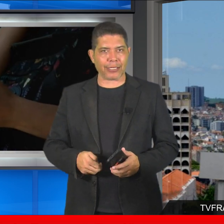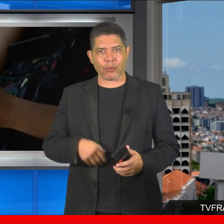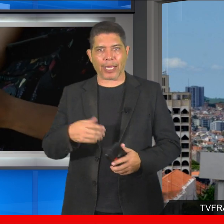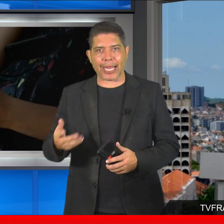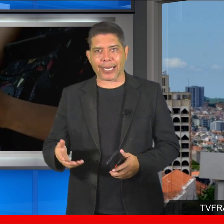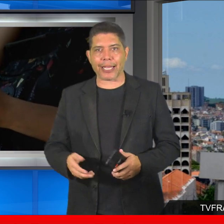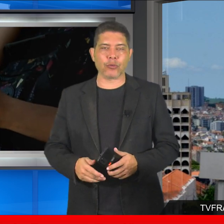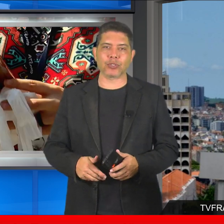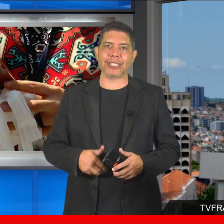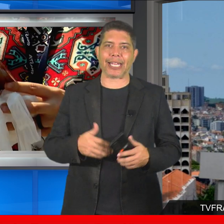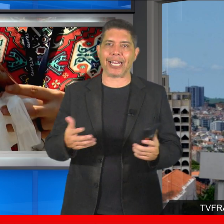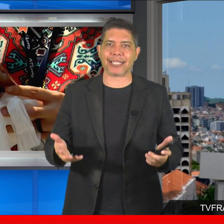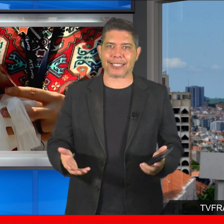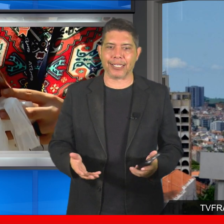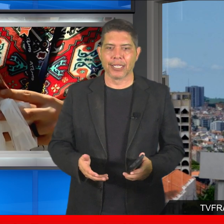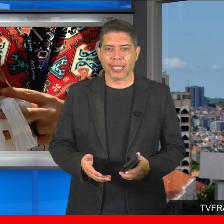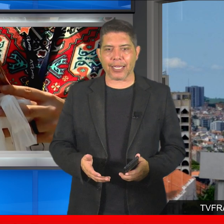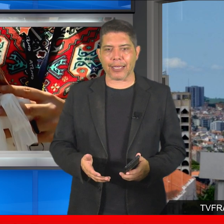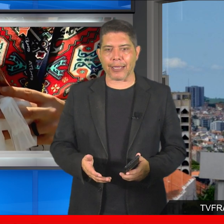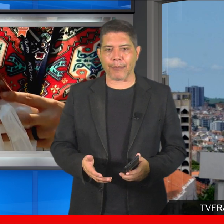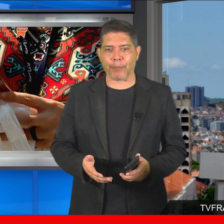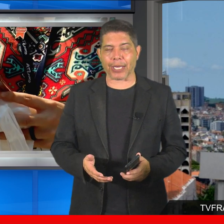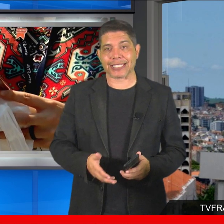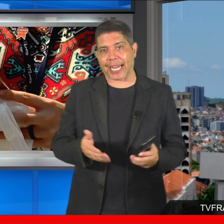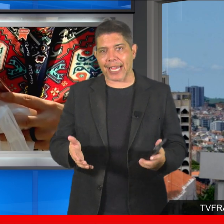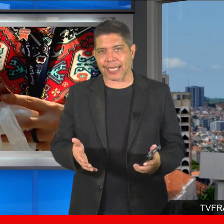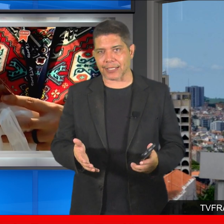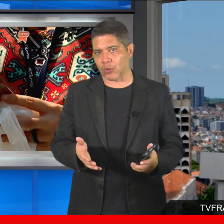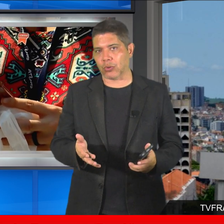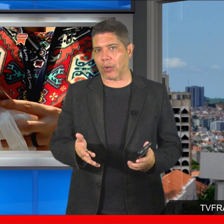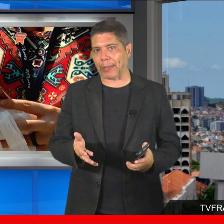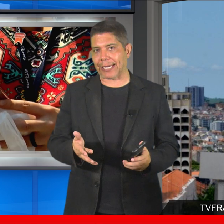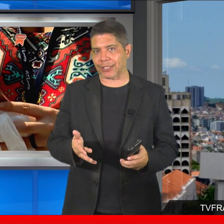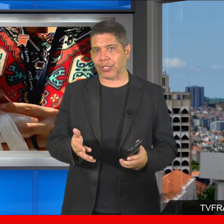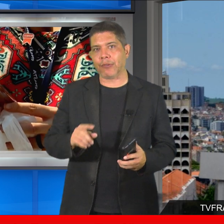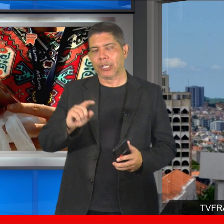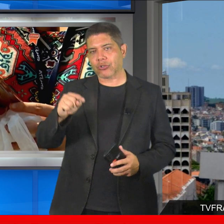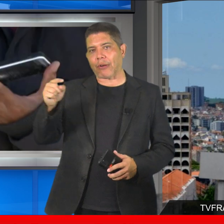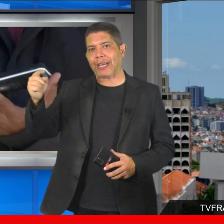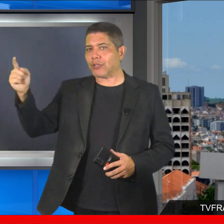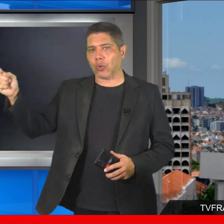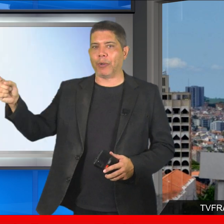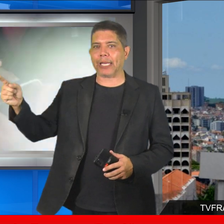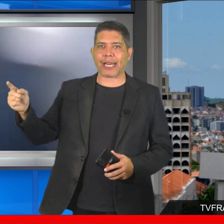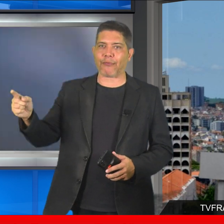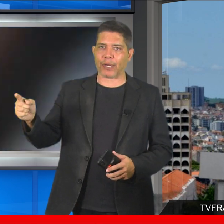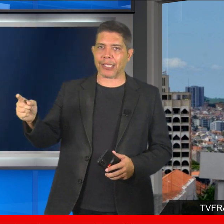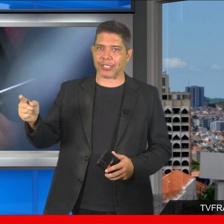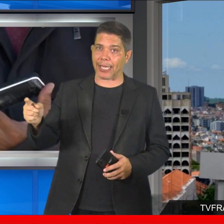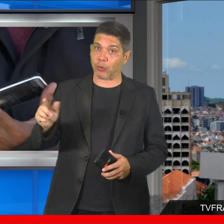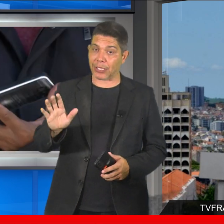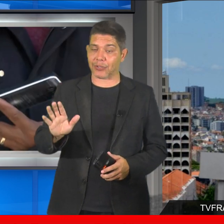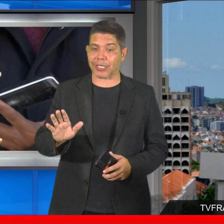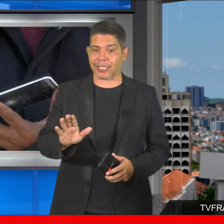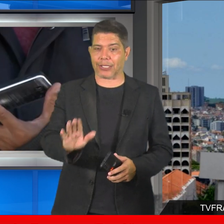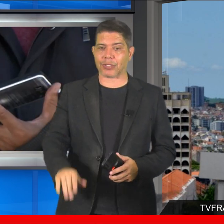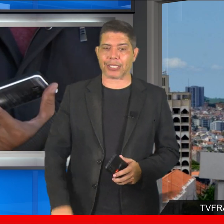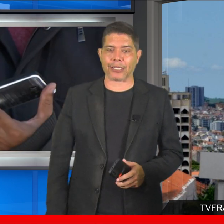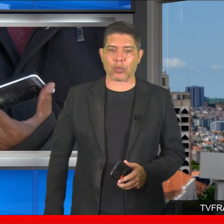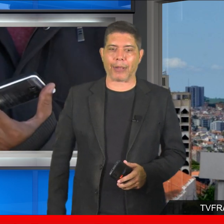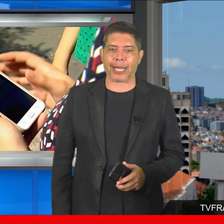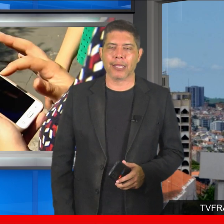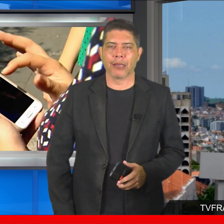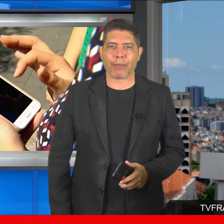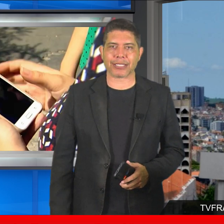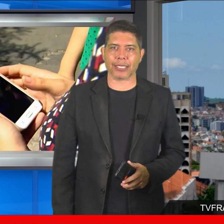e ela não lê, né, não se interessa pelas regras do aplicativo, só vai descobrir lá na frente, né? Muitas vezes, então, você